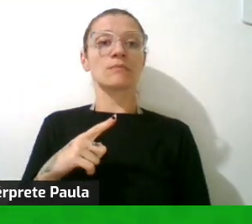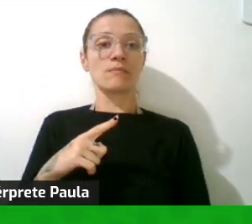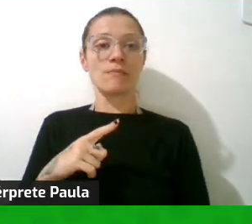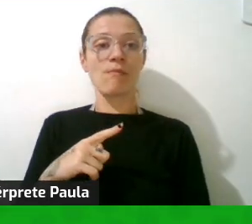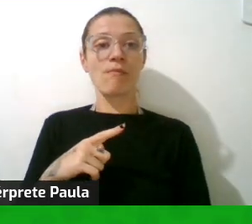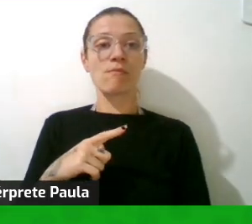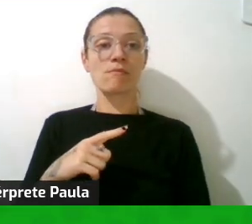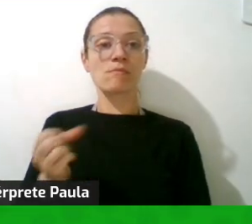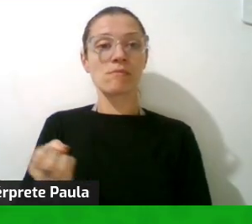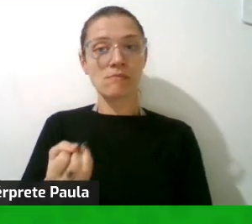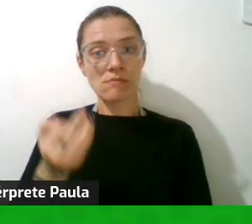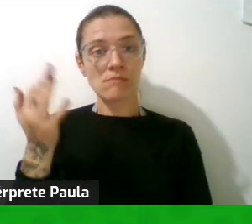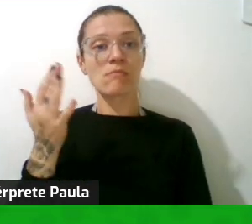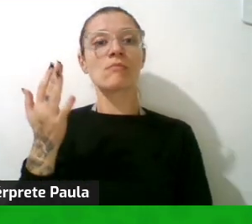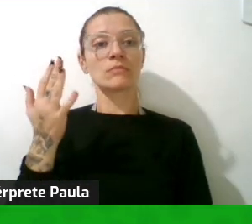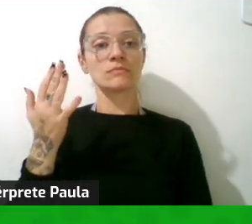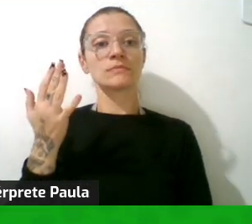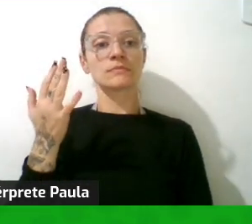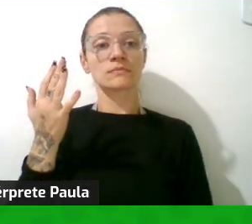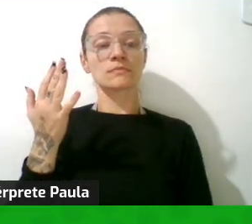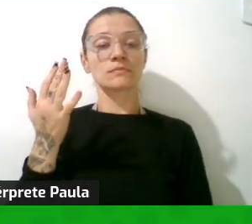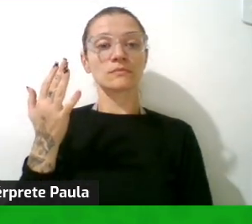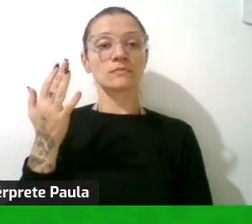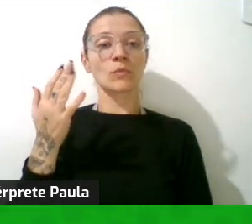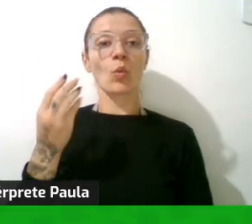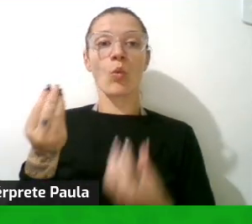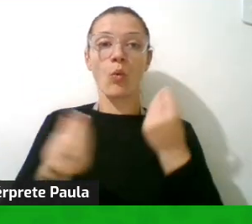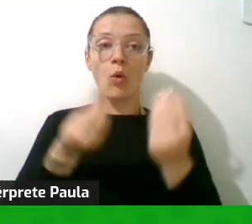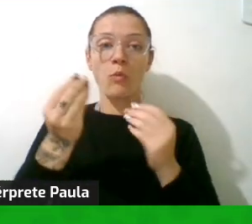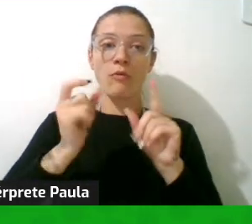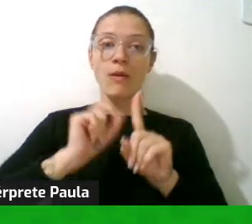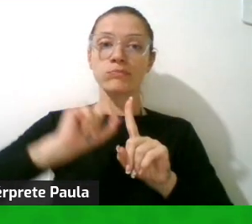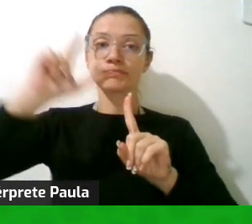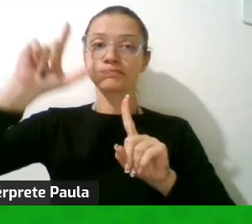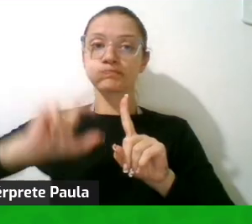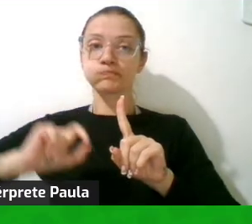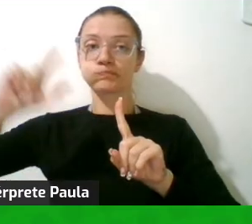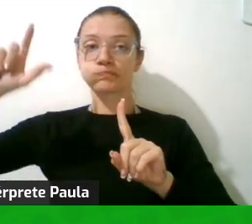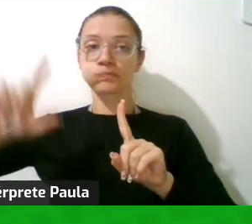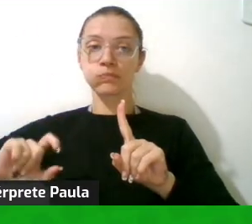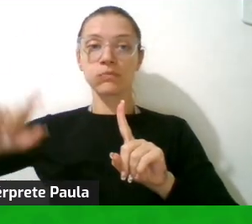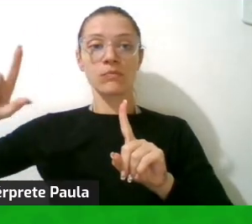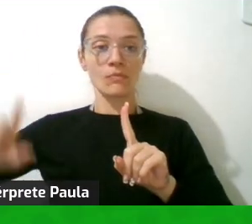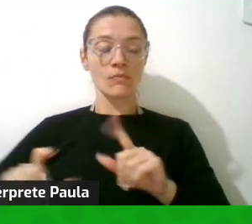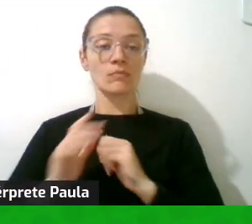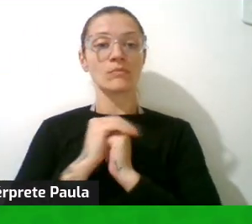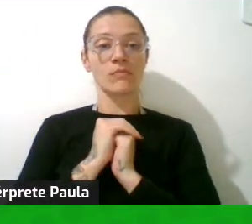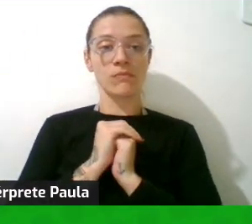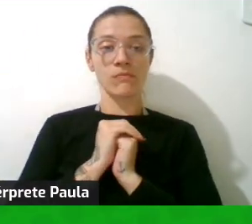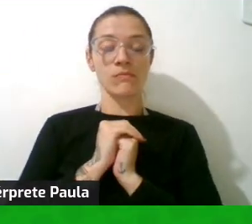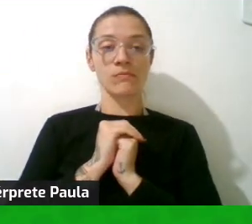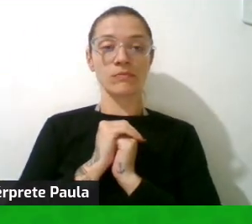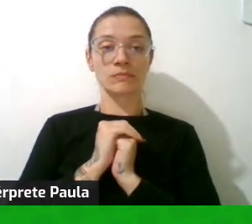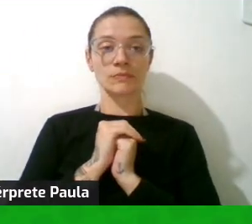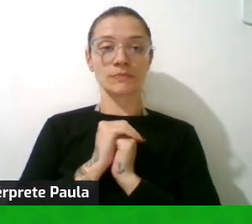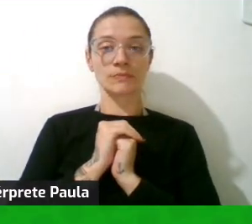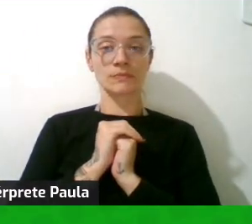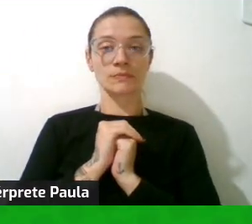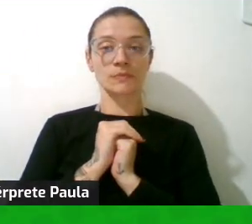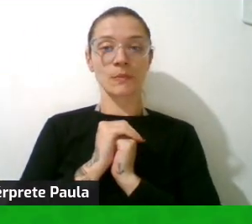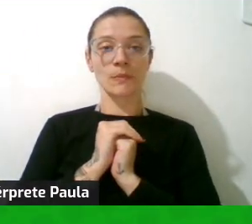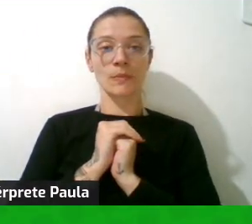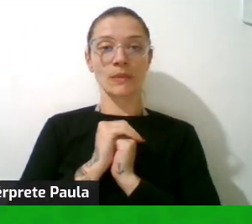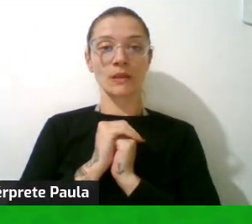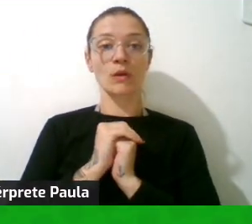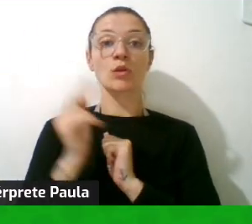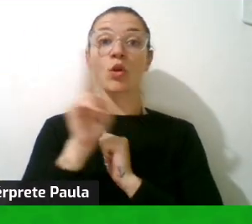meu rendimento, como que ele vai crescendo. Em barras como as colunas também, mais deitadas. Então, quando são nomes mais longos,